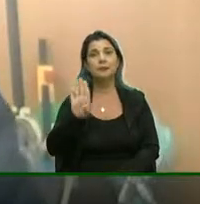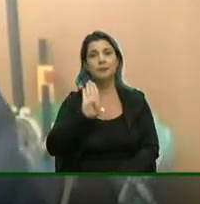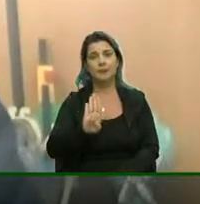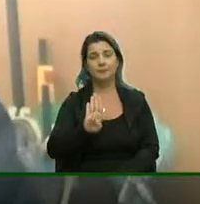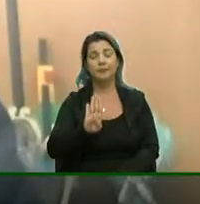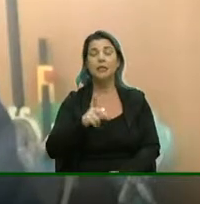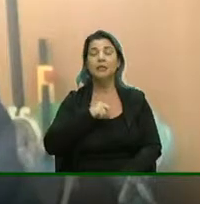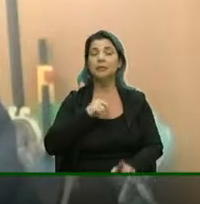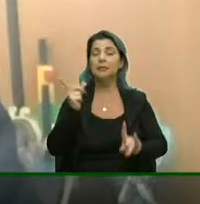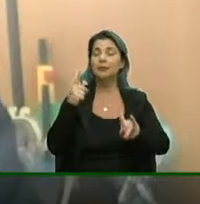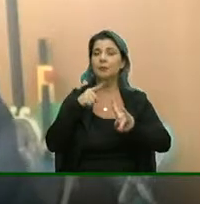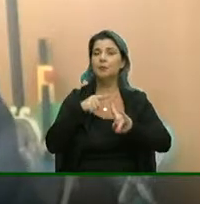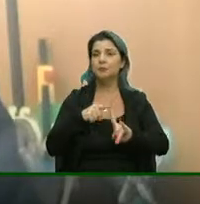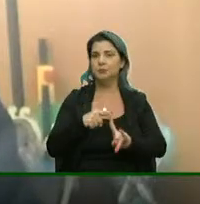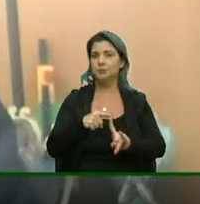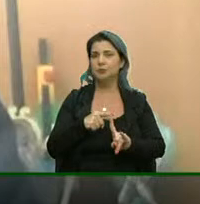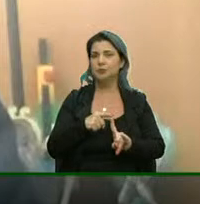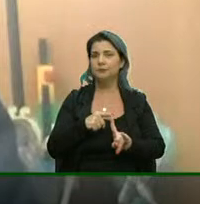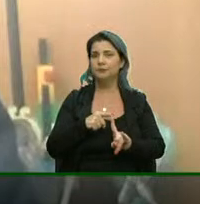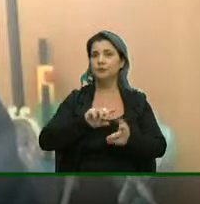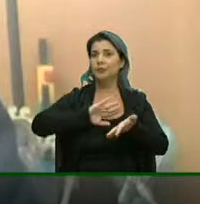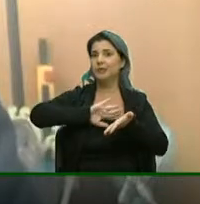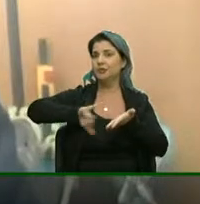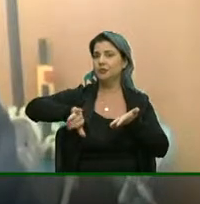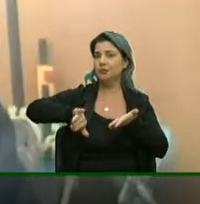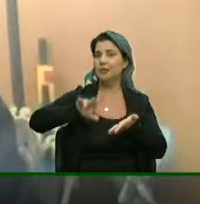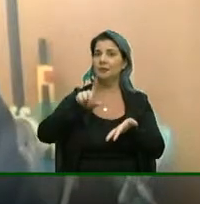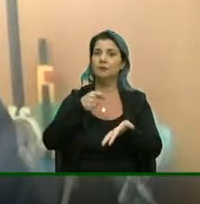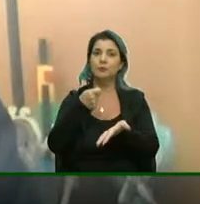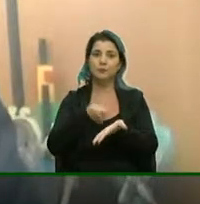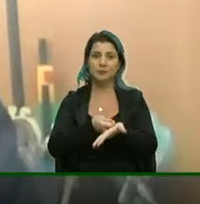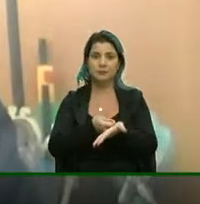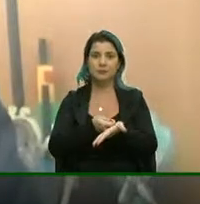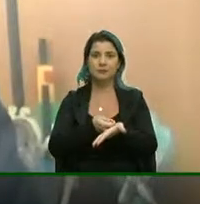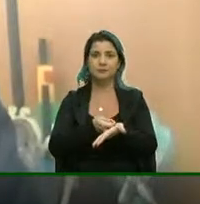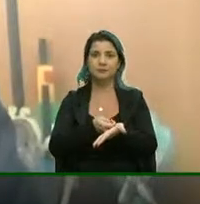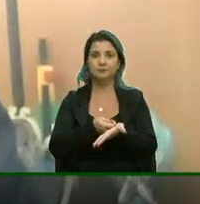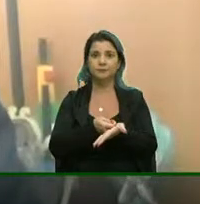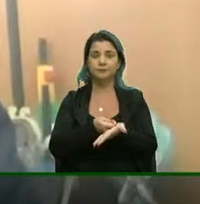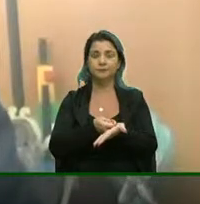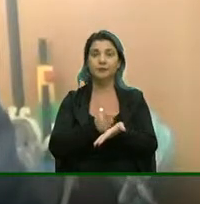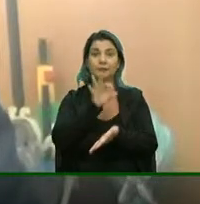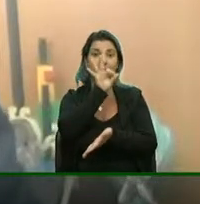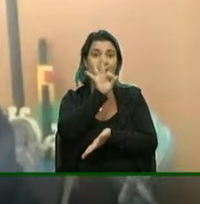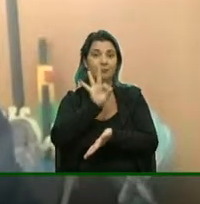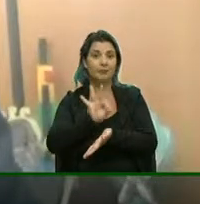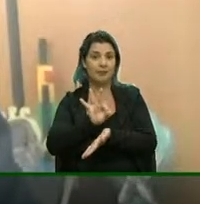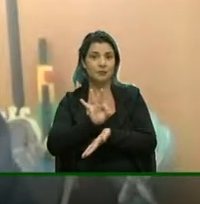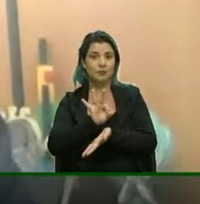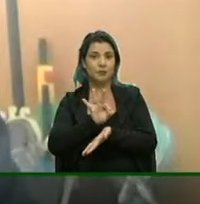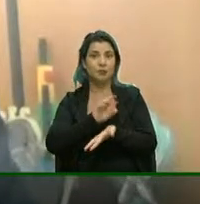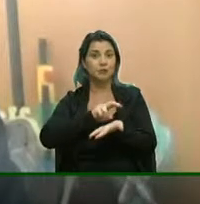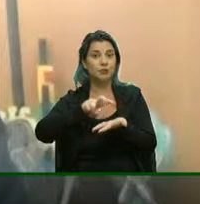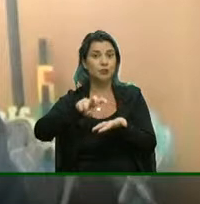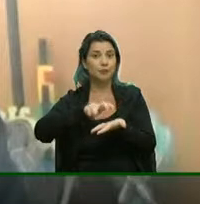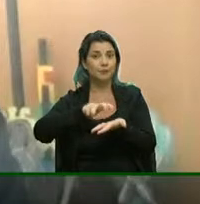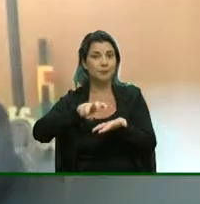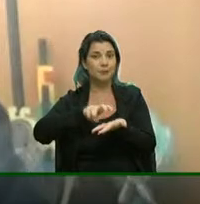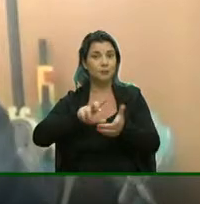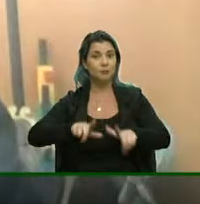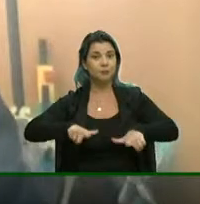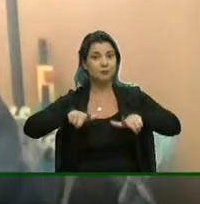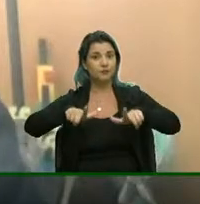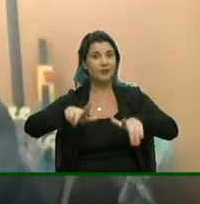objetivo exatamente retirar a cobrança da taxa de emissão do certificado de